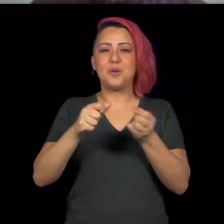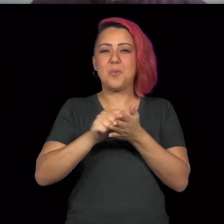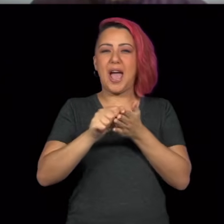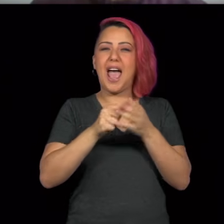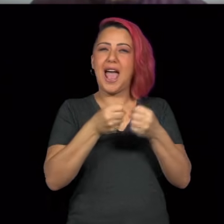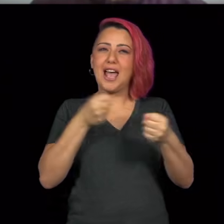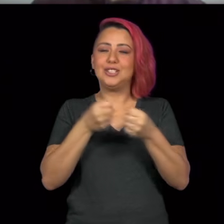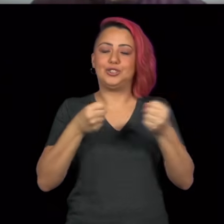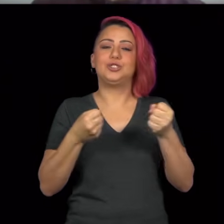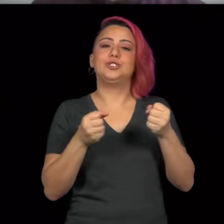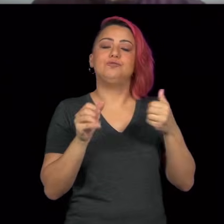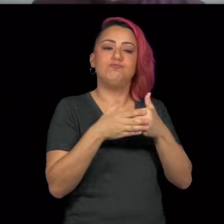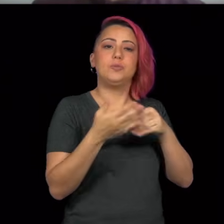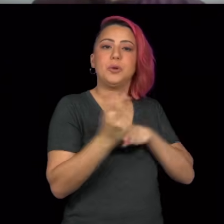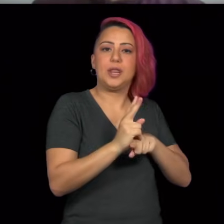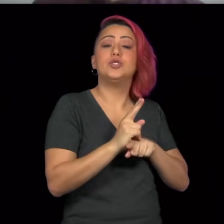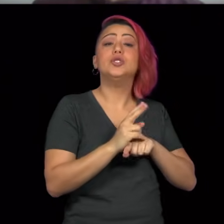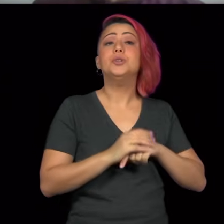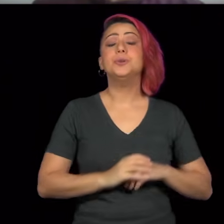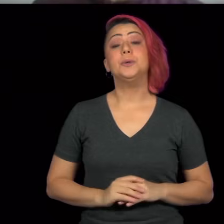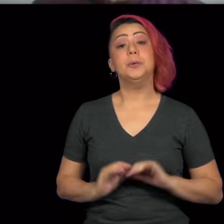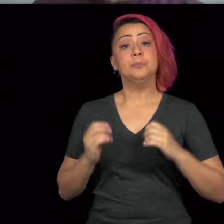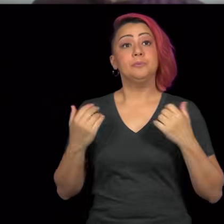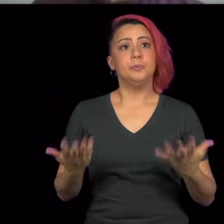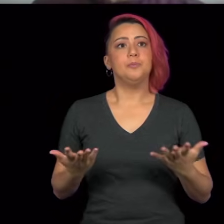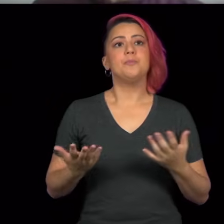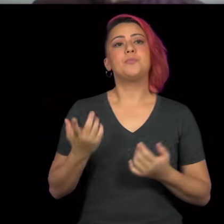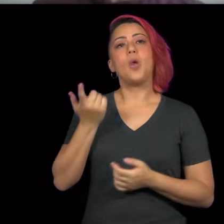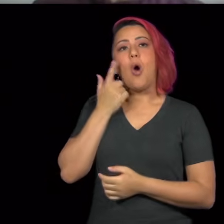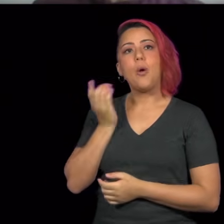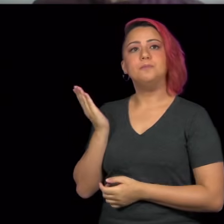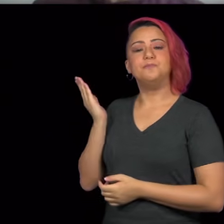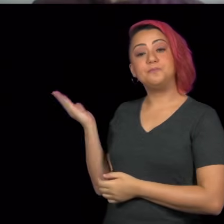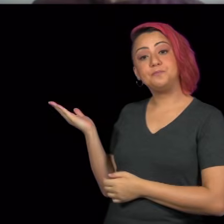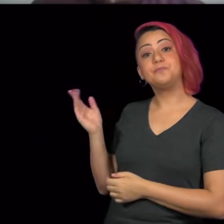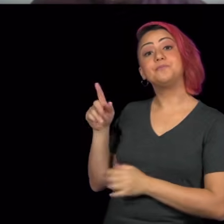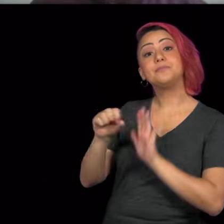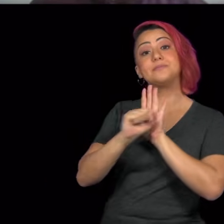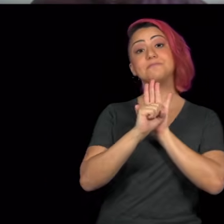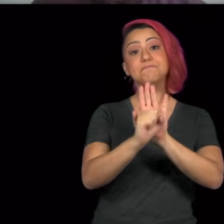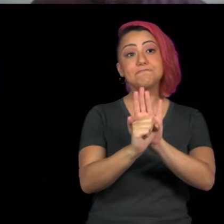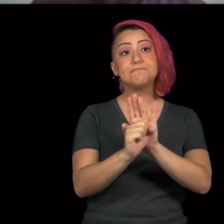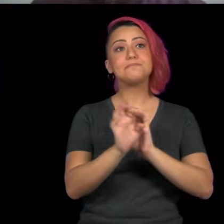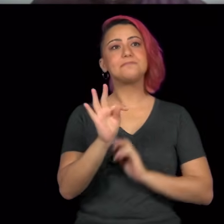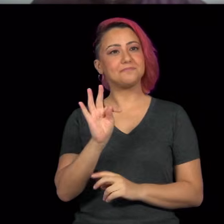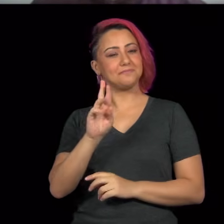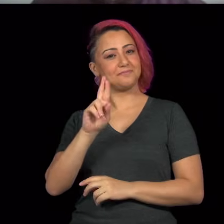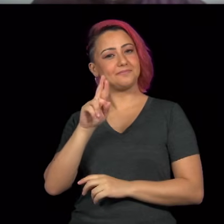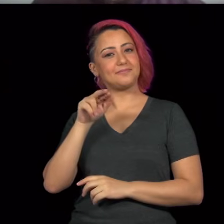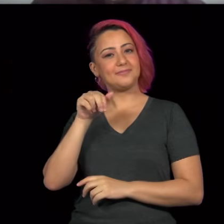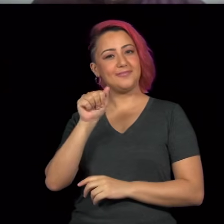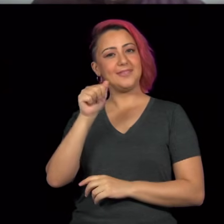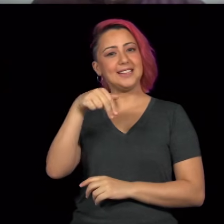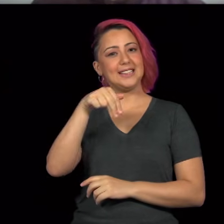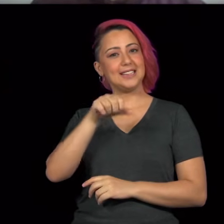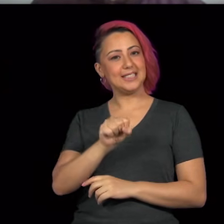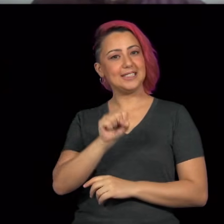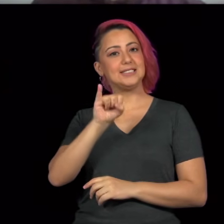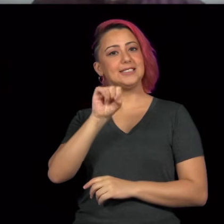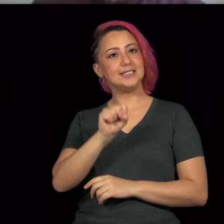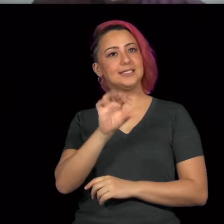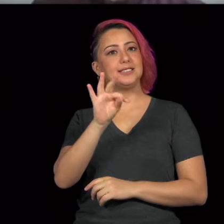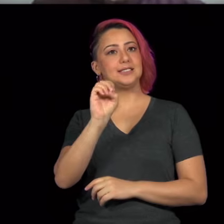transistores. Bom, então, temos agora o transistor. Vamos falar um pouquinho dele. Ele tem um fio de